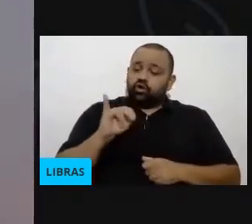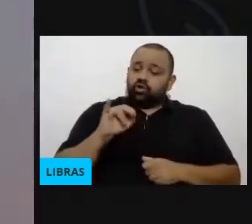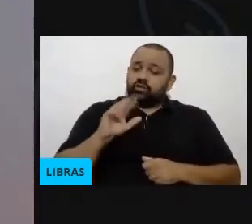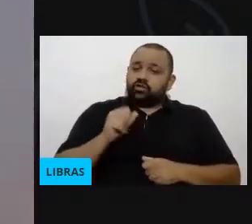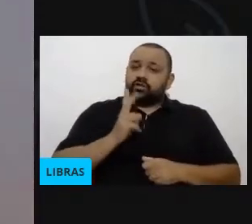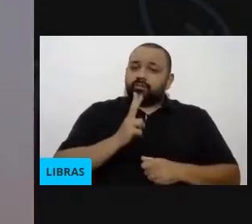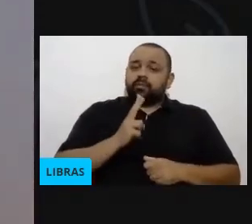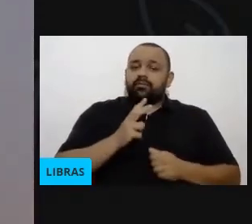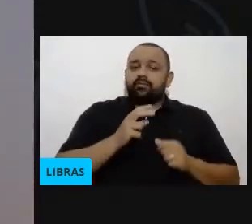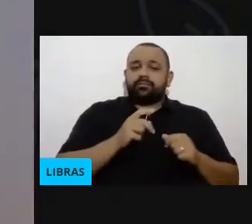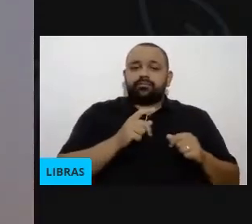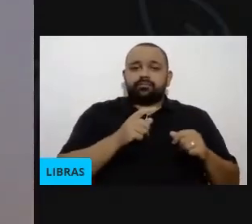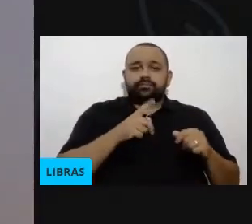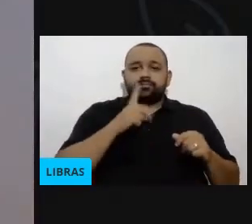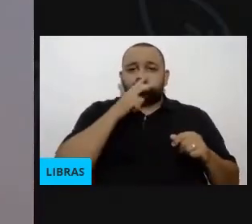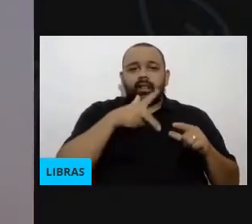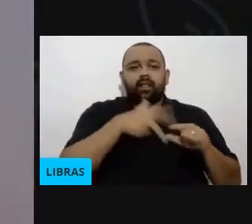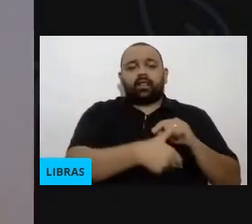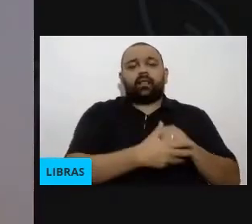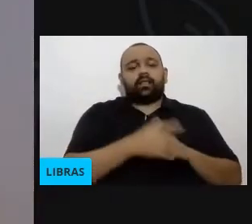tem que estruturar.